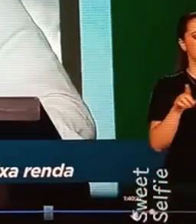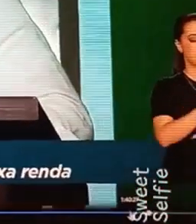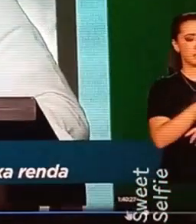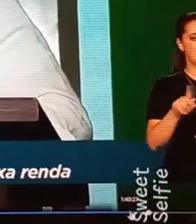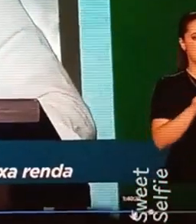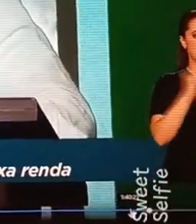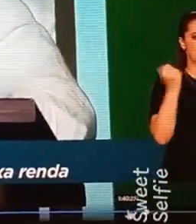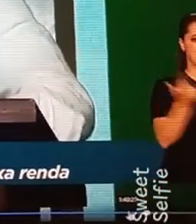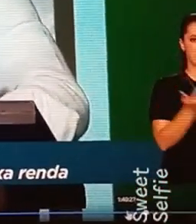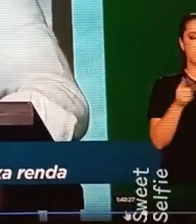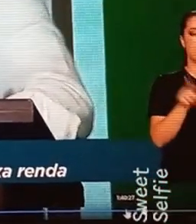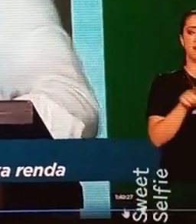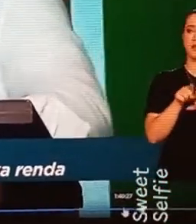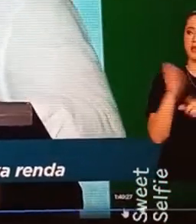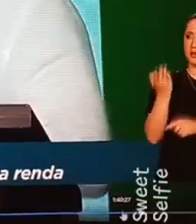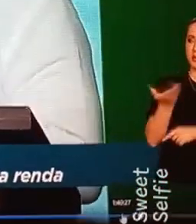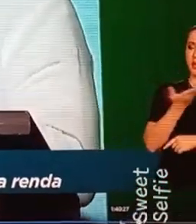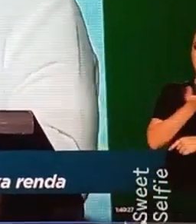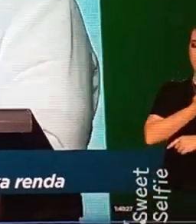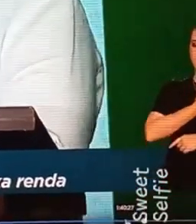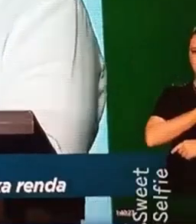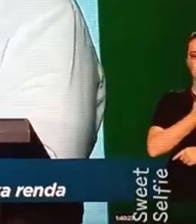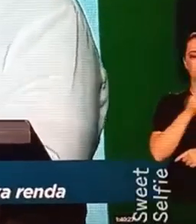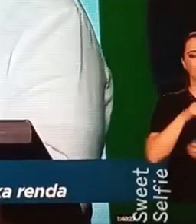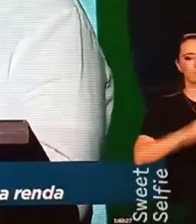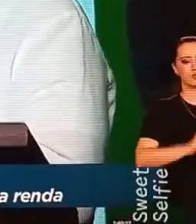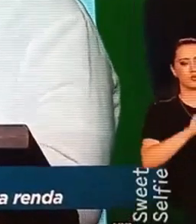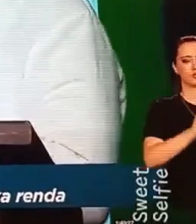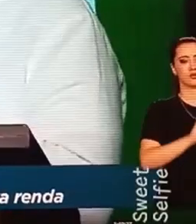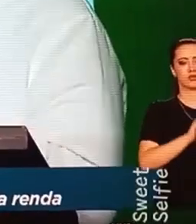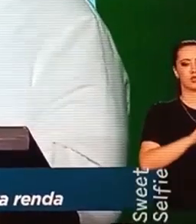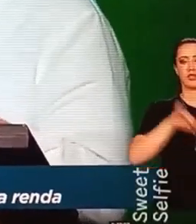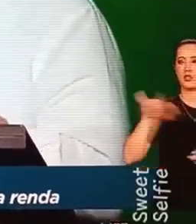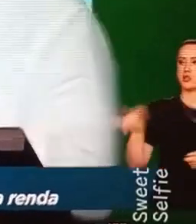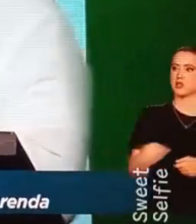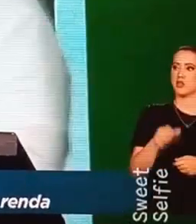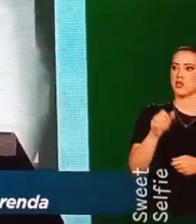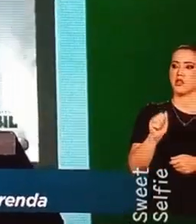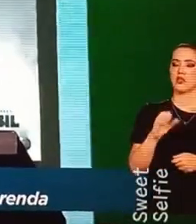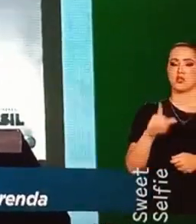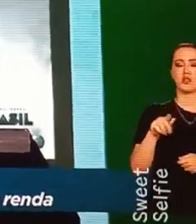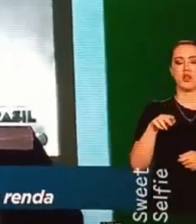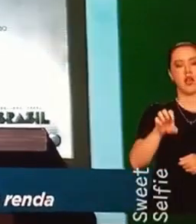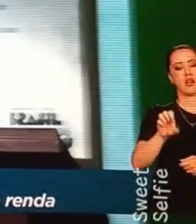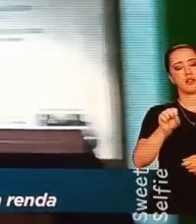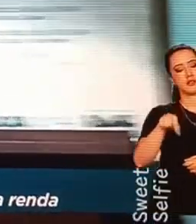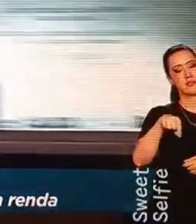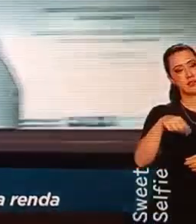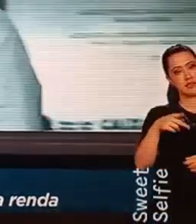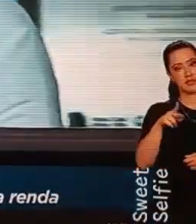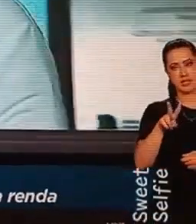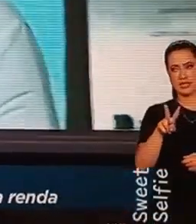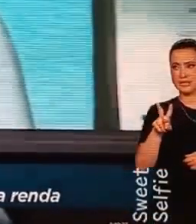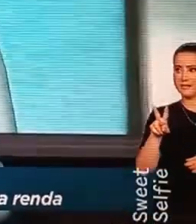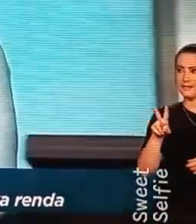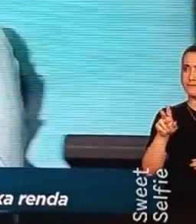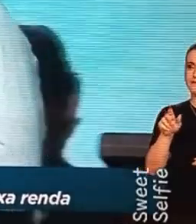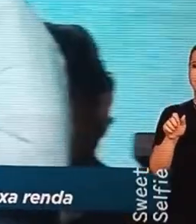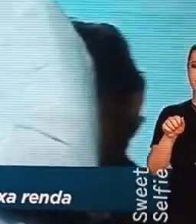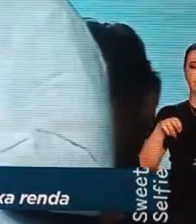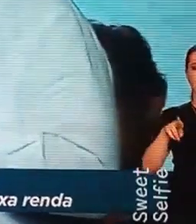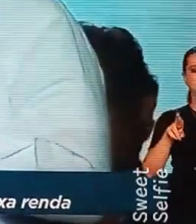Quero cumprimentar o companheiro Jacques Wagner. Eu acho que aqui na Bahia a nossa história começou tudo com